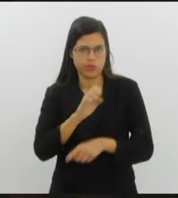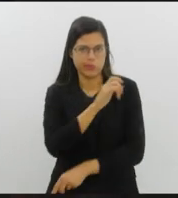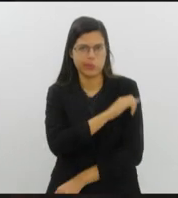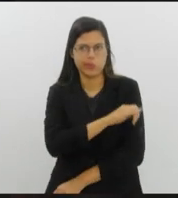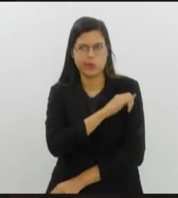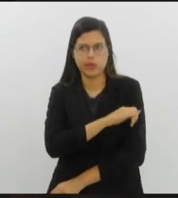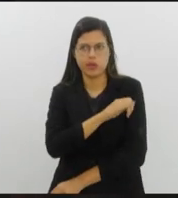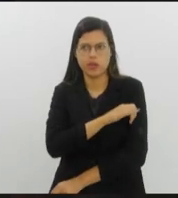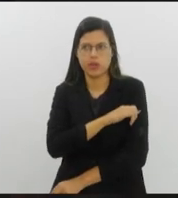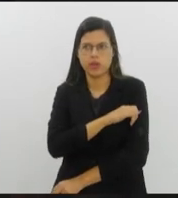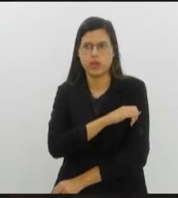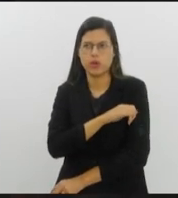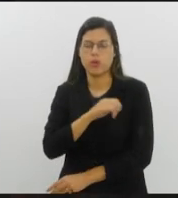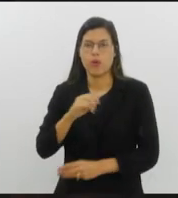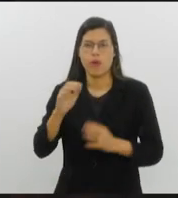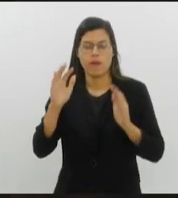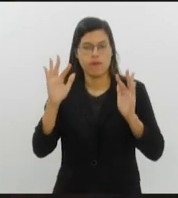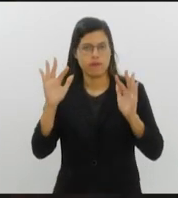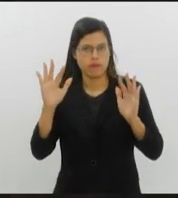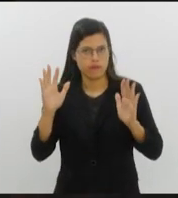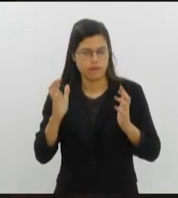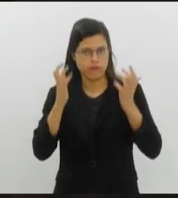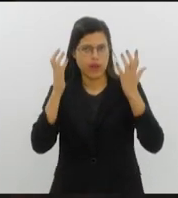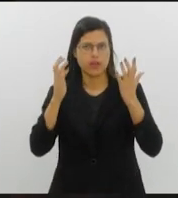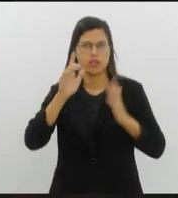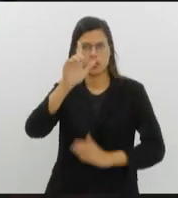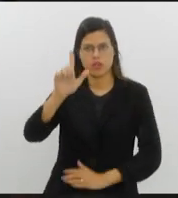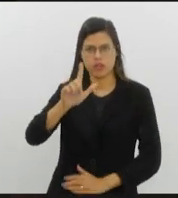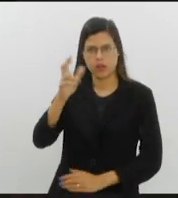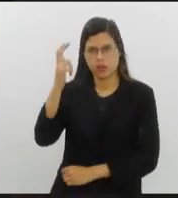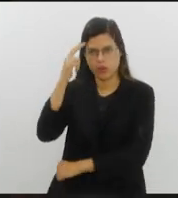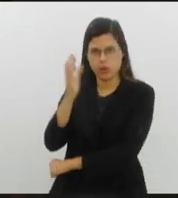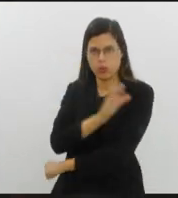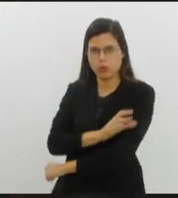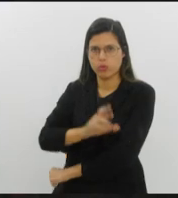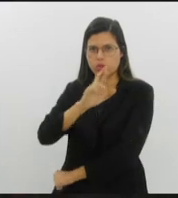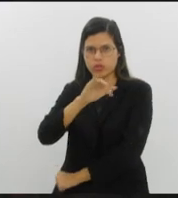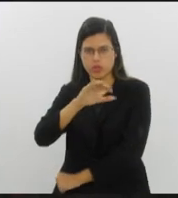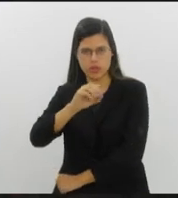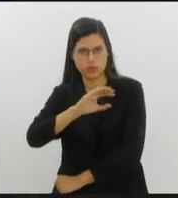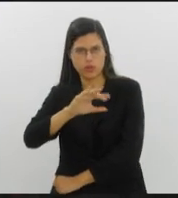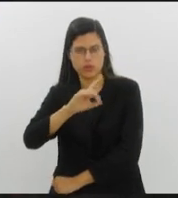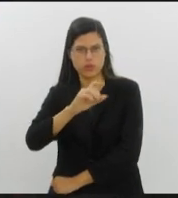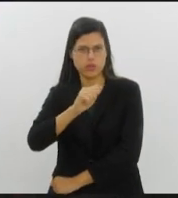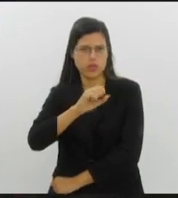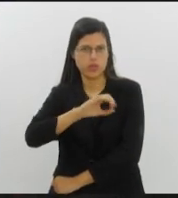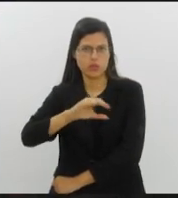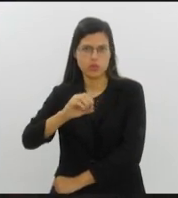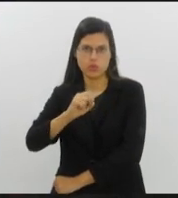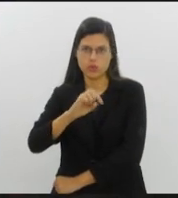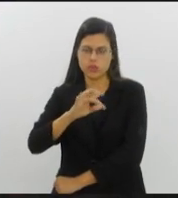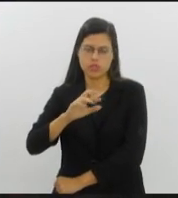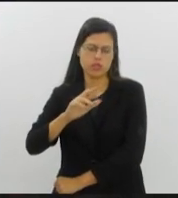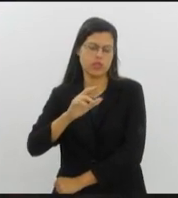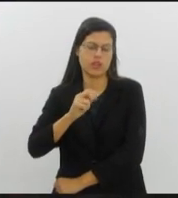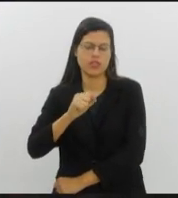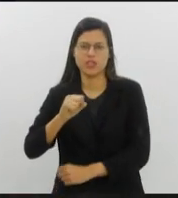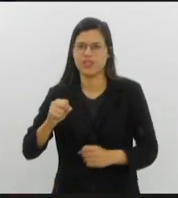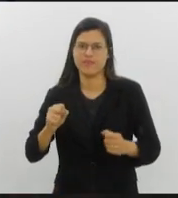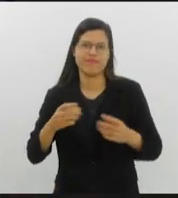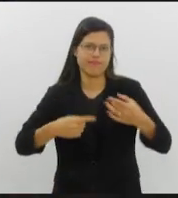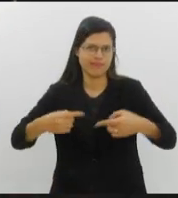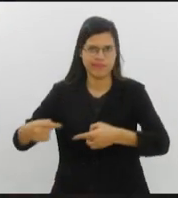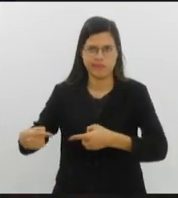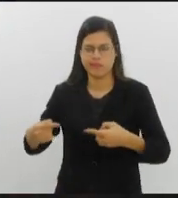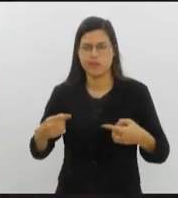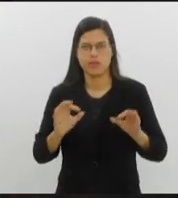FLIC, Festa de Literatura e Cultura de Rio das Ostras. Em discussão. Não havendo quem queira discutir, encerrada a discussão. Em